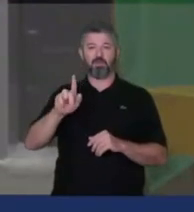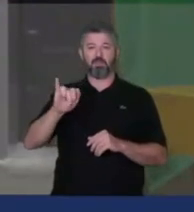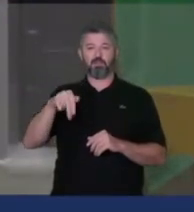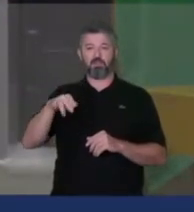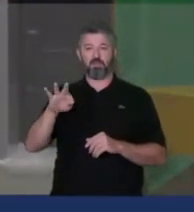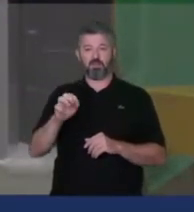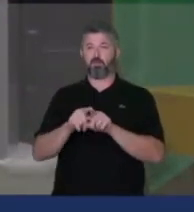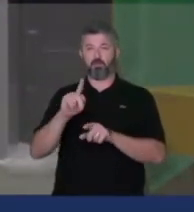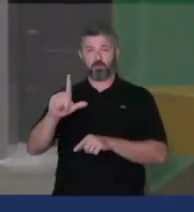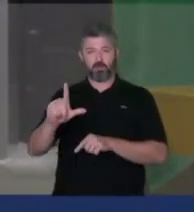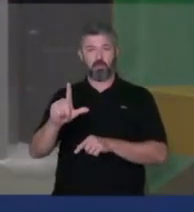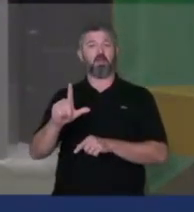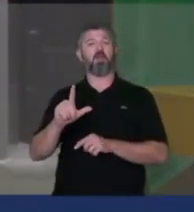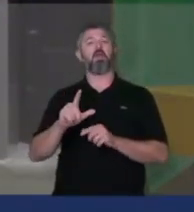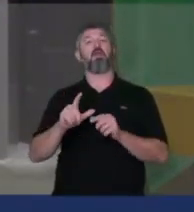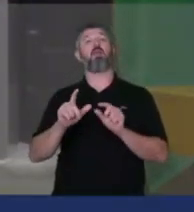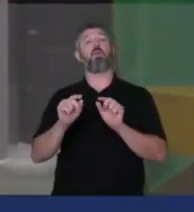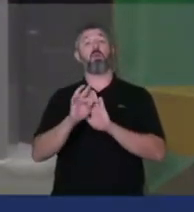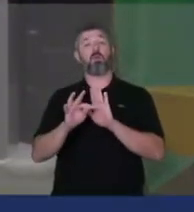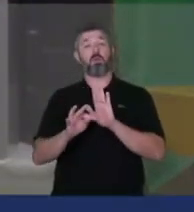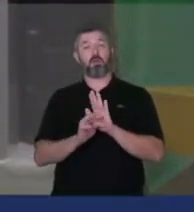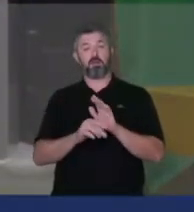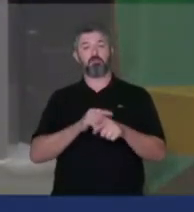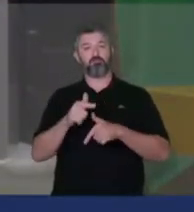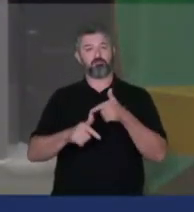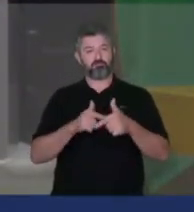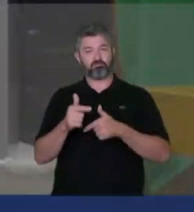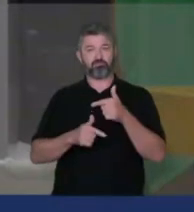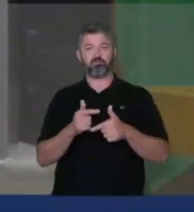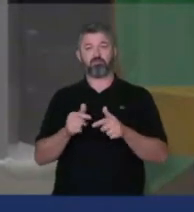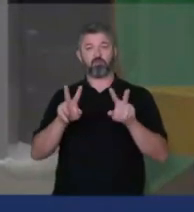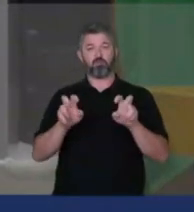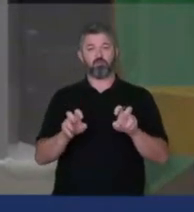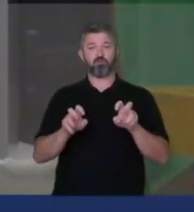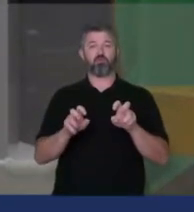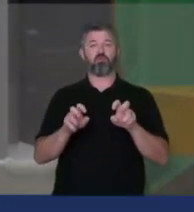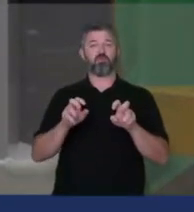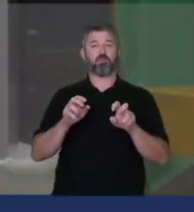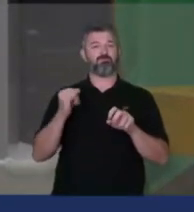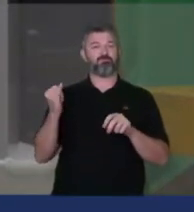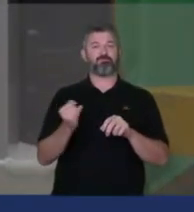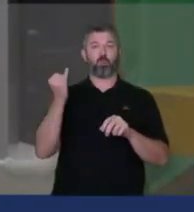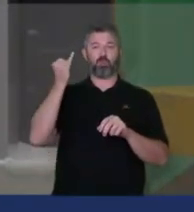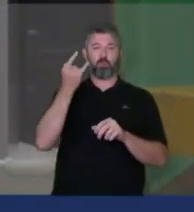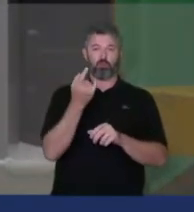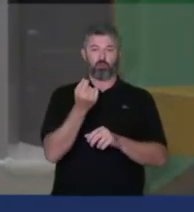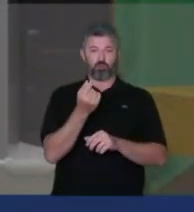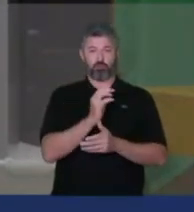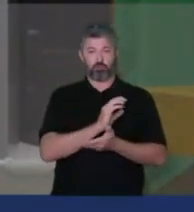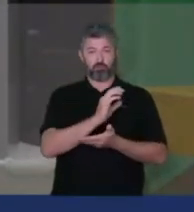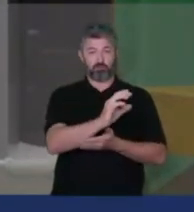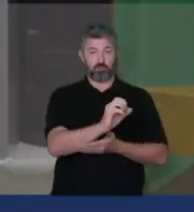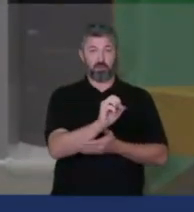aqui um belo relatório, onde a relatora trabalhou a questão da essencialidade dos recursos irem para a